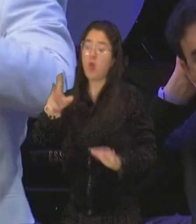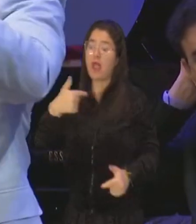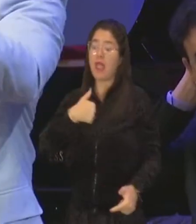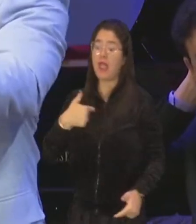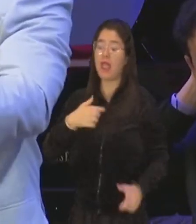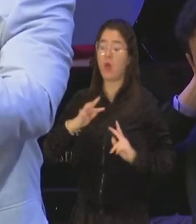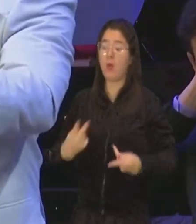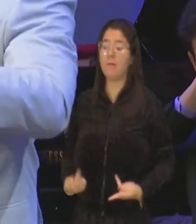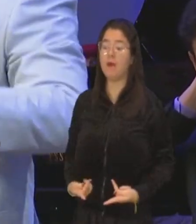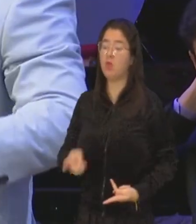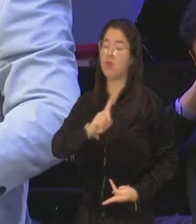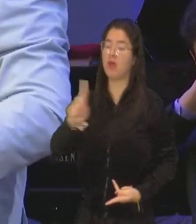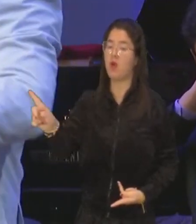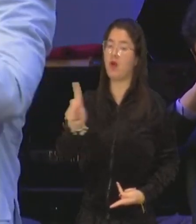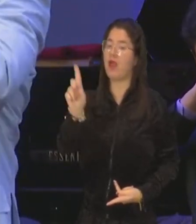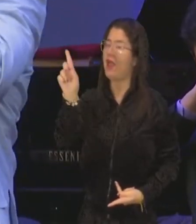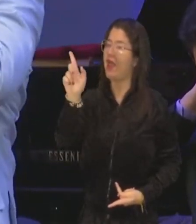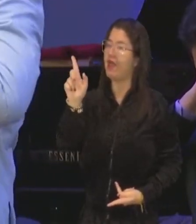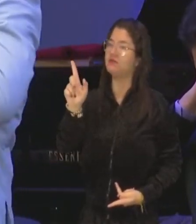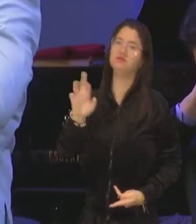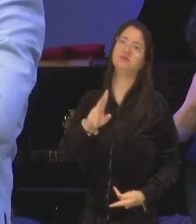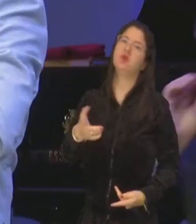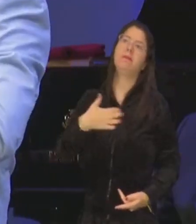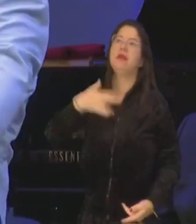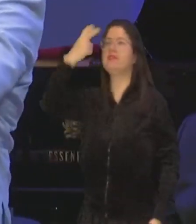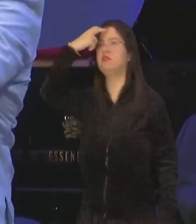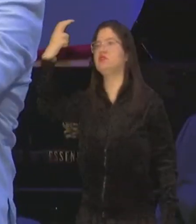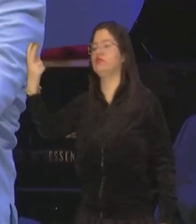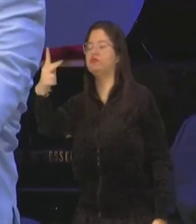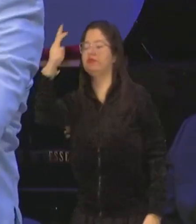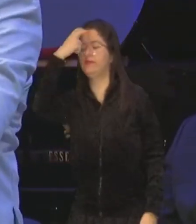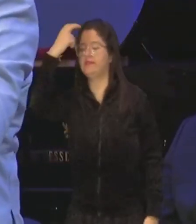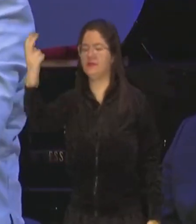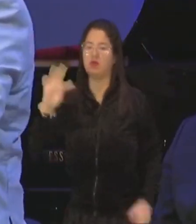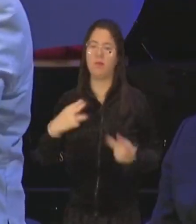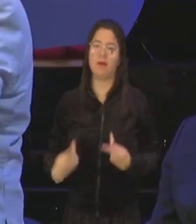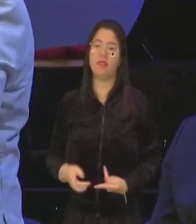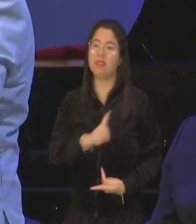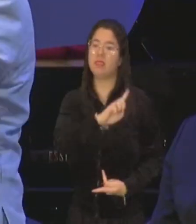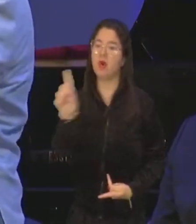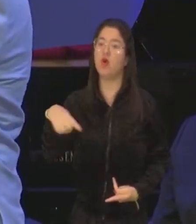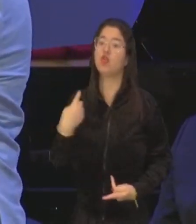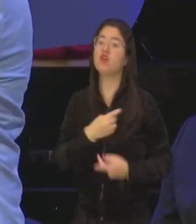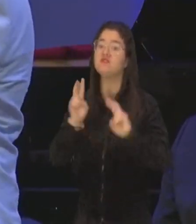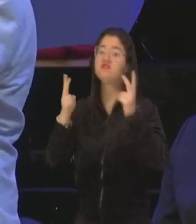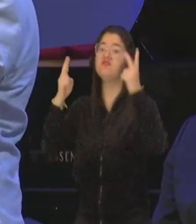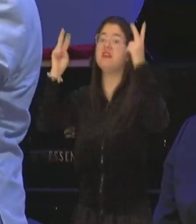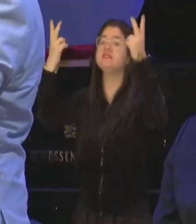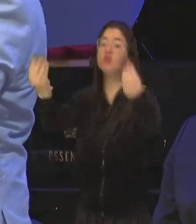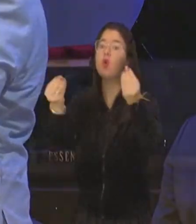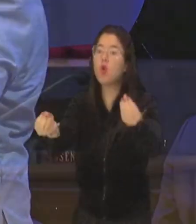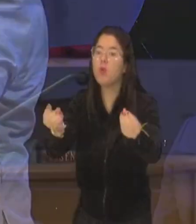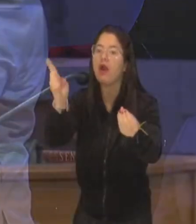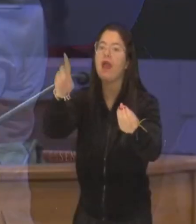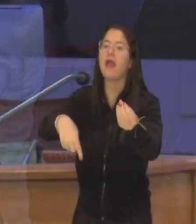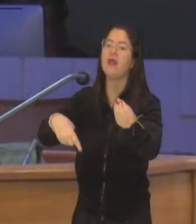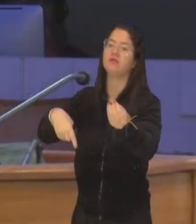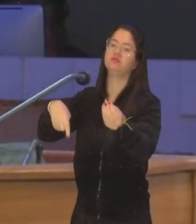ou com a sua sabedoria. Não é com a minha inteligência ou com a sua inteligência, mas é com a palavra do Senhor.